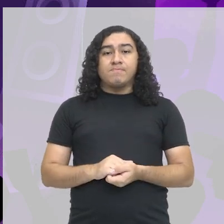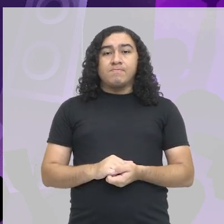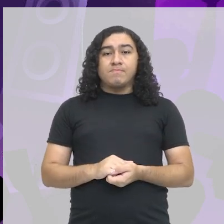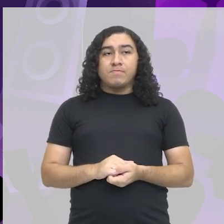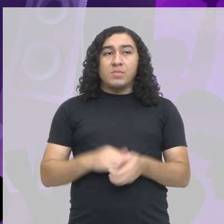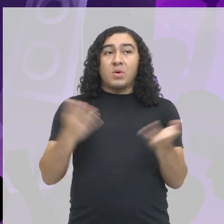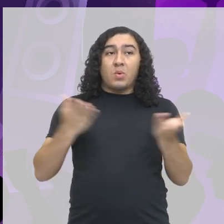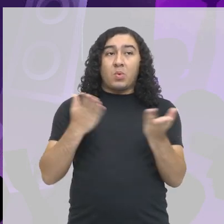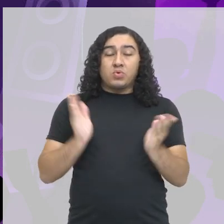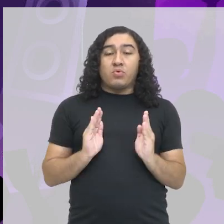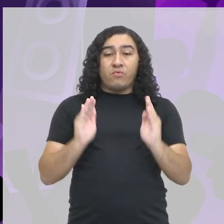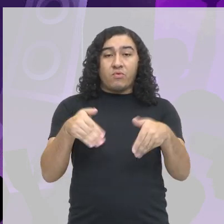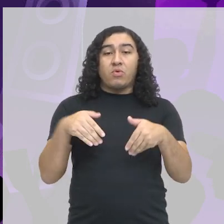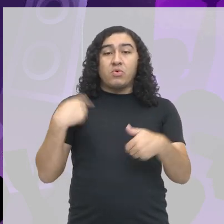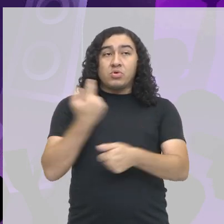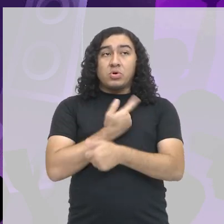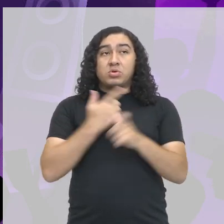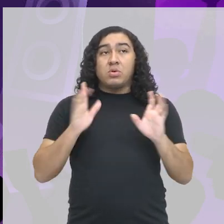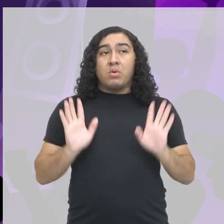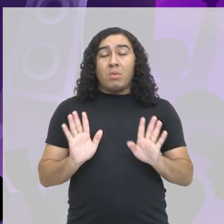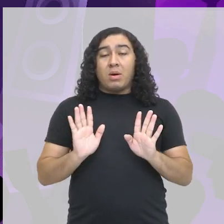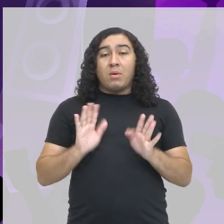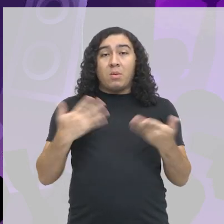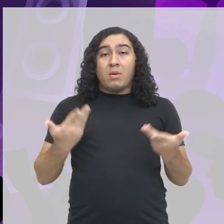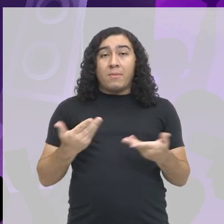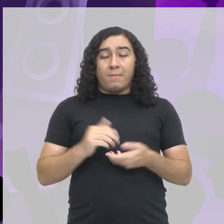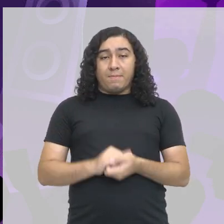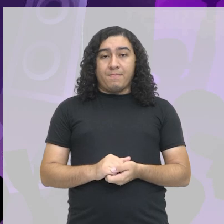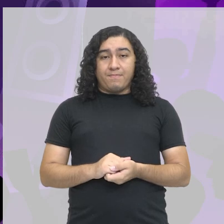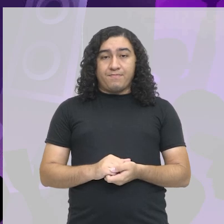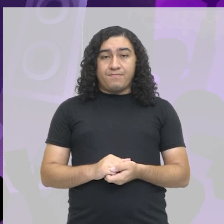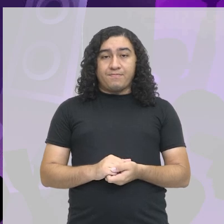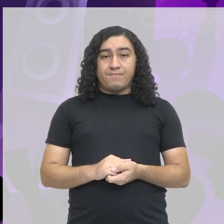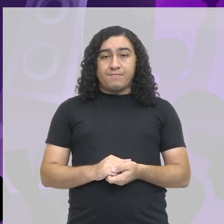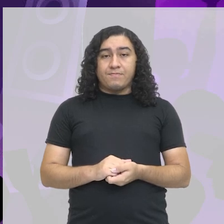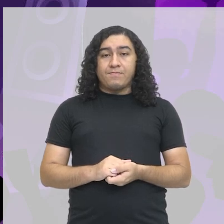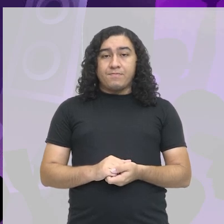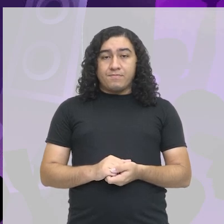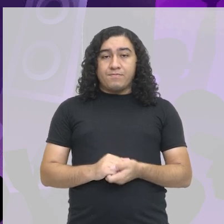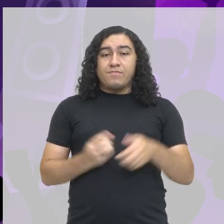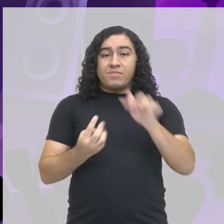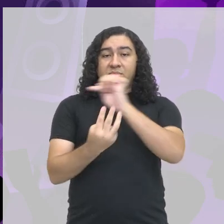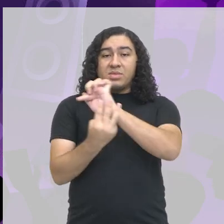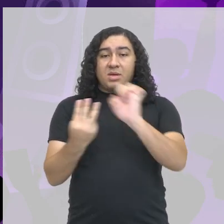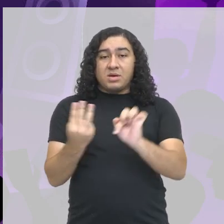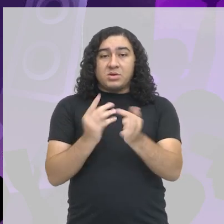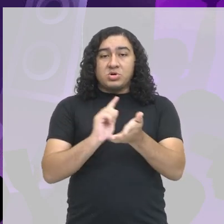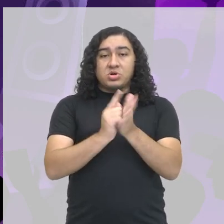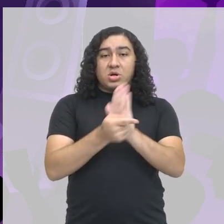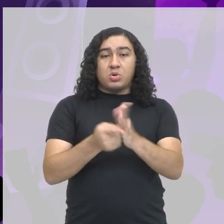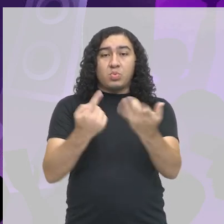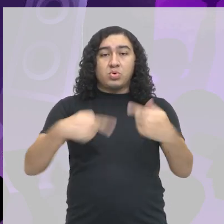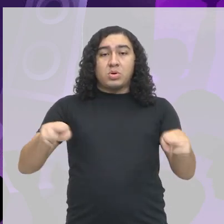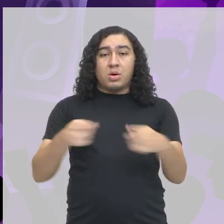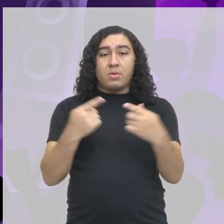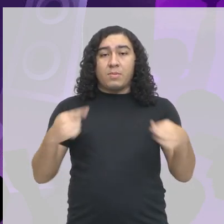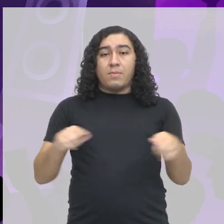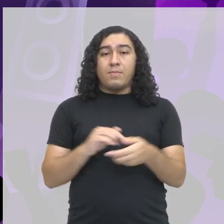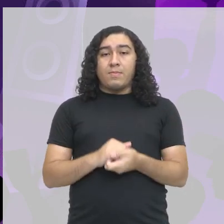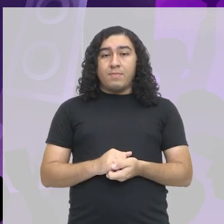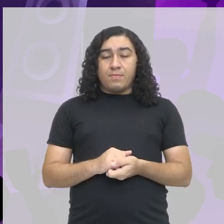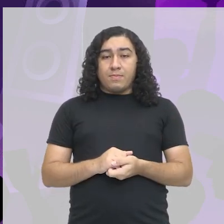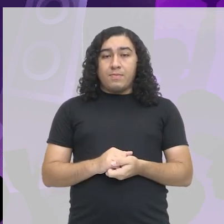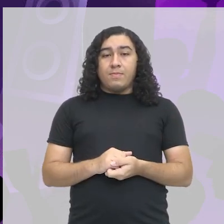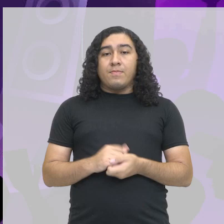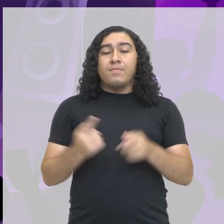Então, hoje, especificamente, nós vamos falar sobre 3 gêneros musicais, que